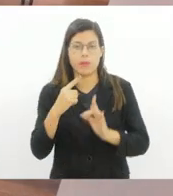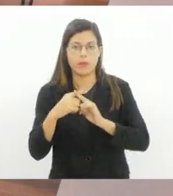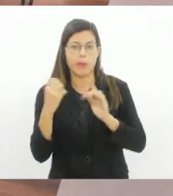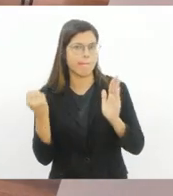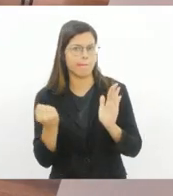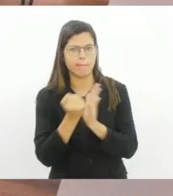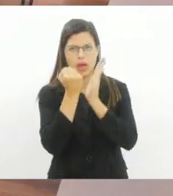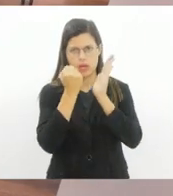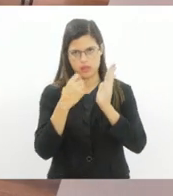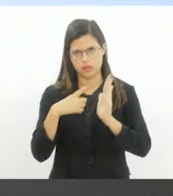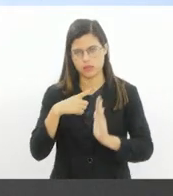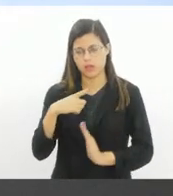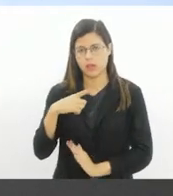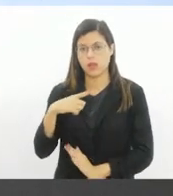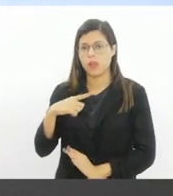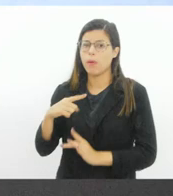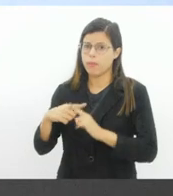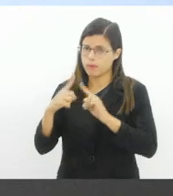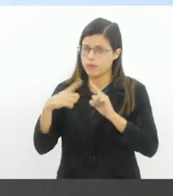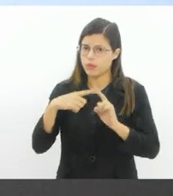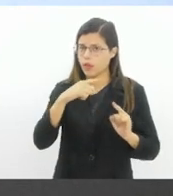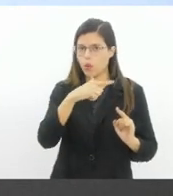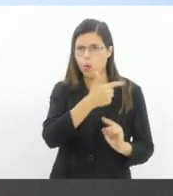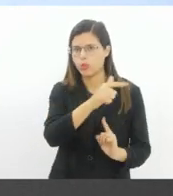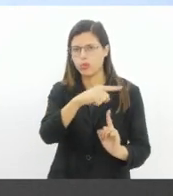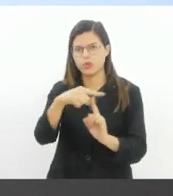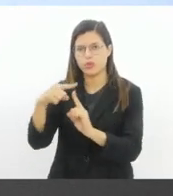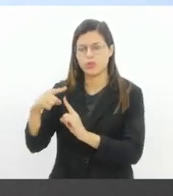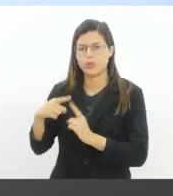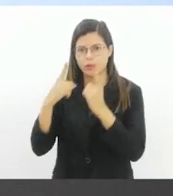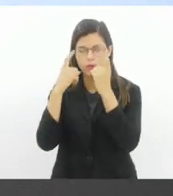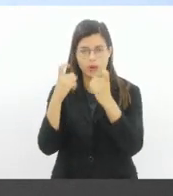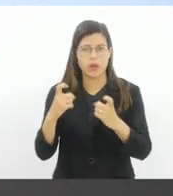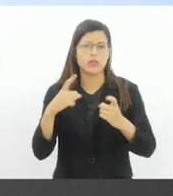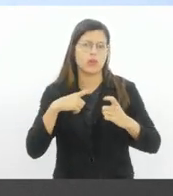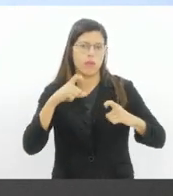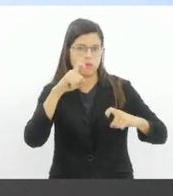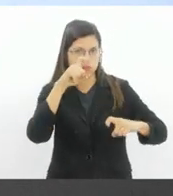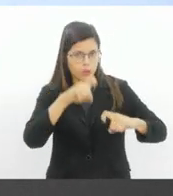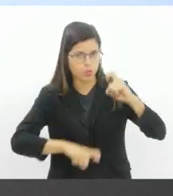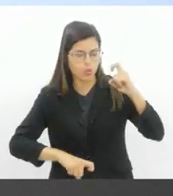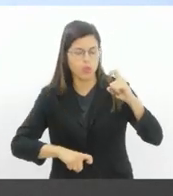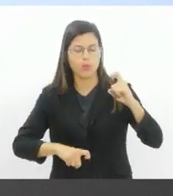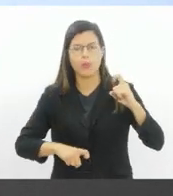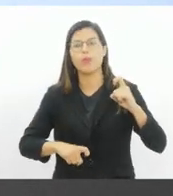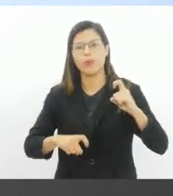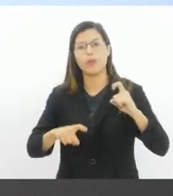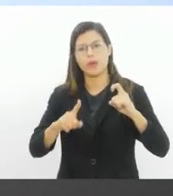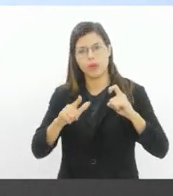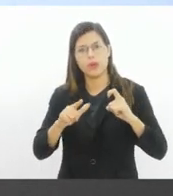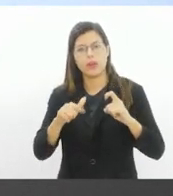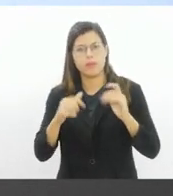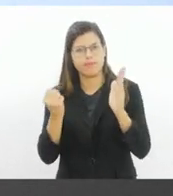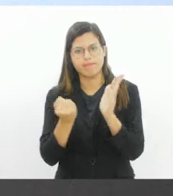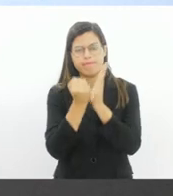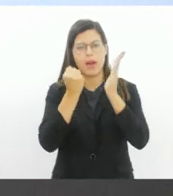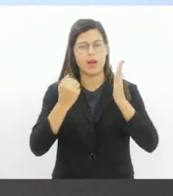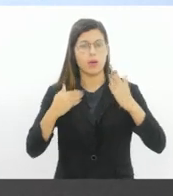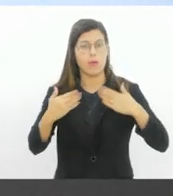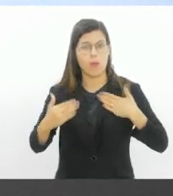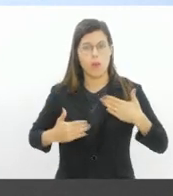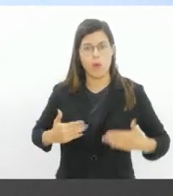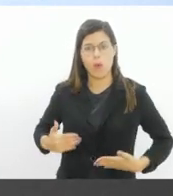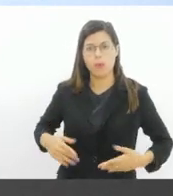a gente tem outras formas de violência, incluindo o estupro, né, a violência sexual, que deixa não só marcas no corpo da mulher, né, o